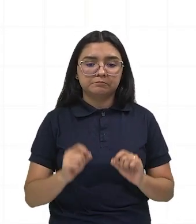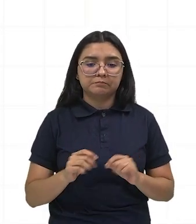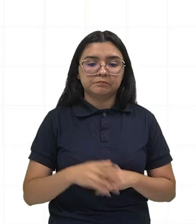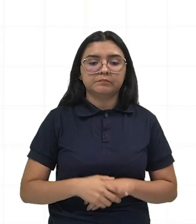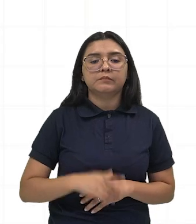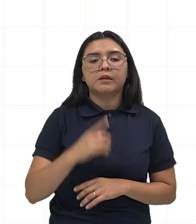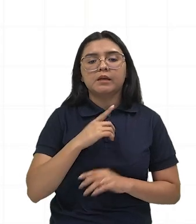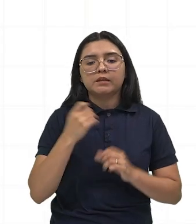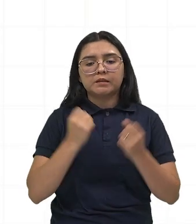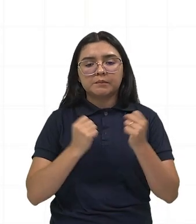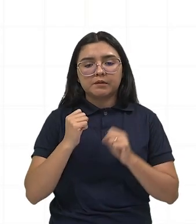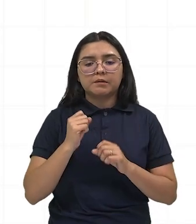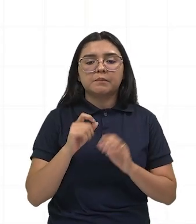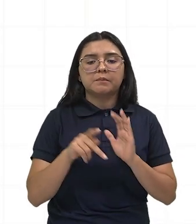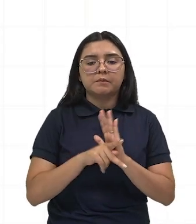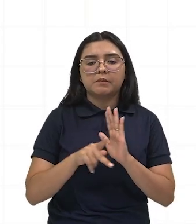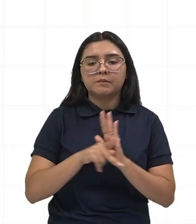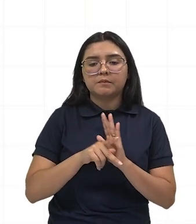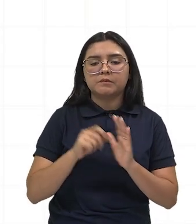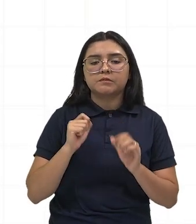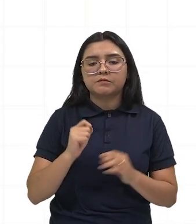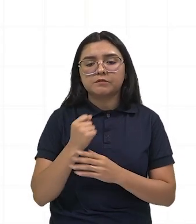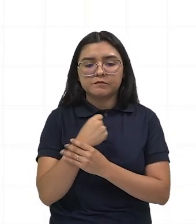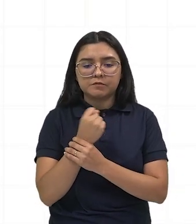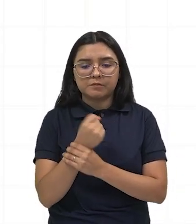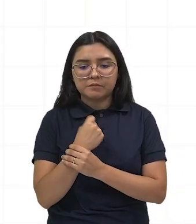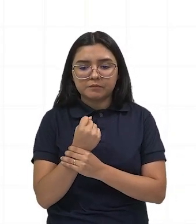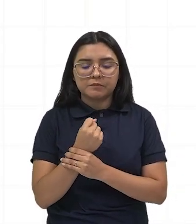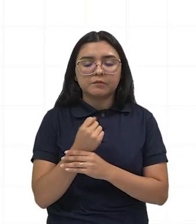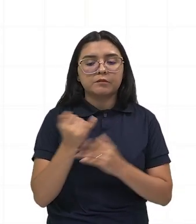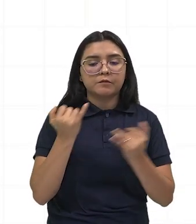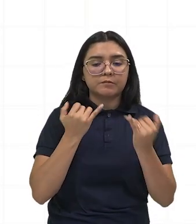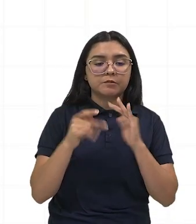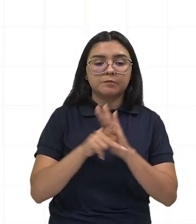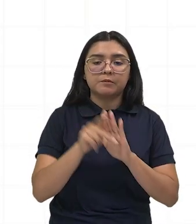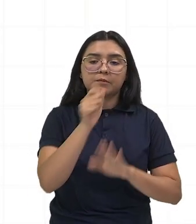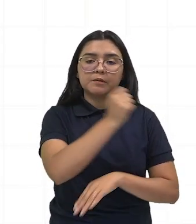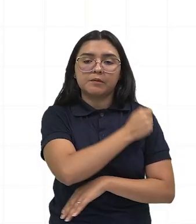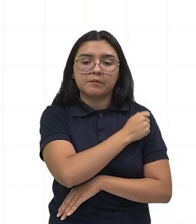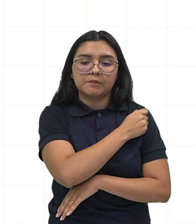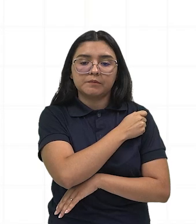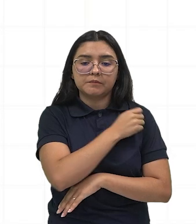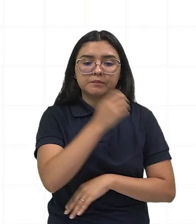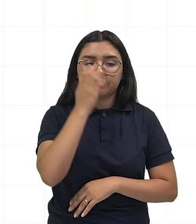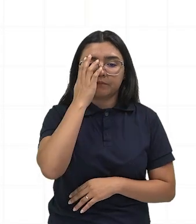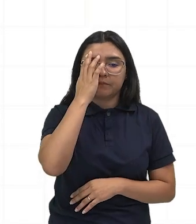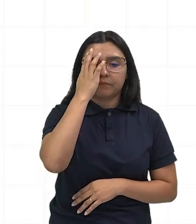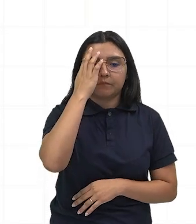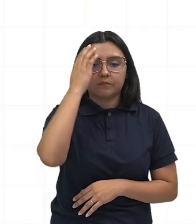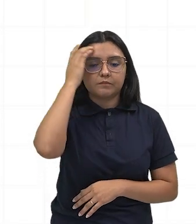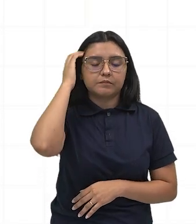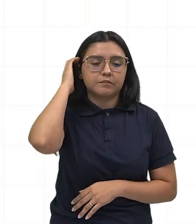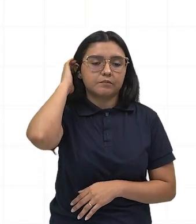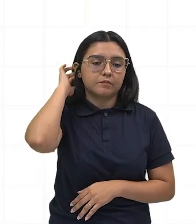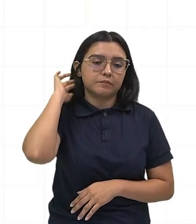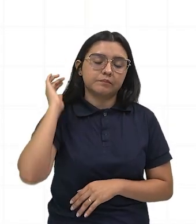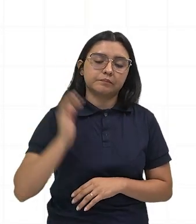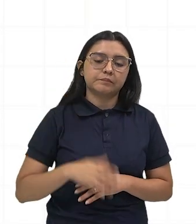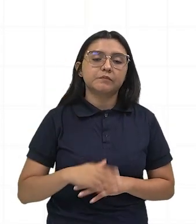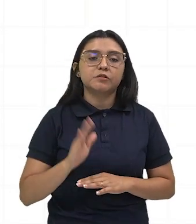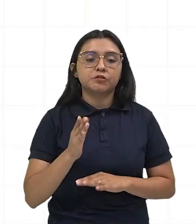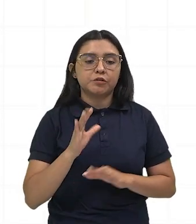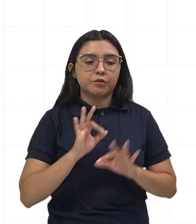mesma academia com os dados, né, dos alunos. E aí, nós